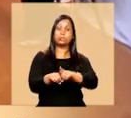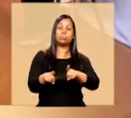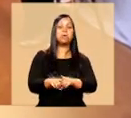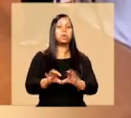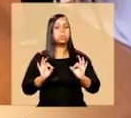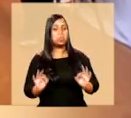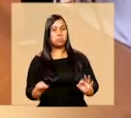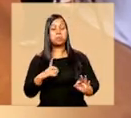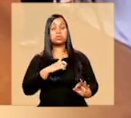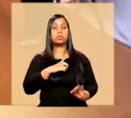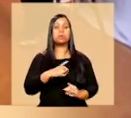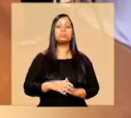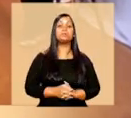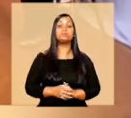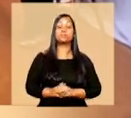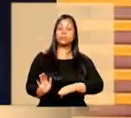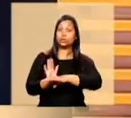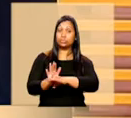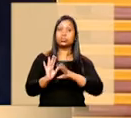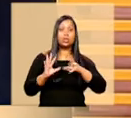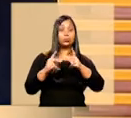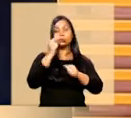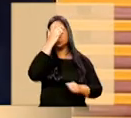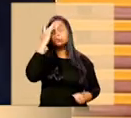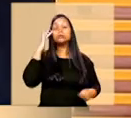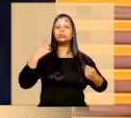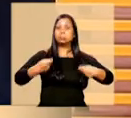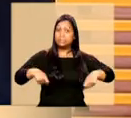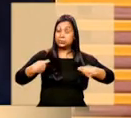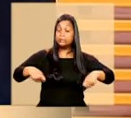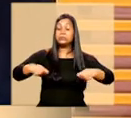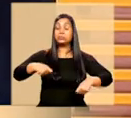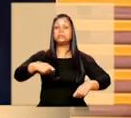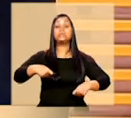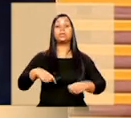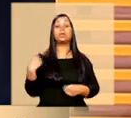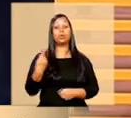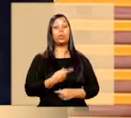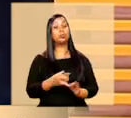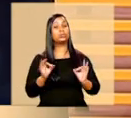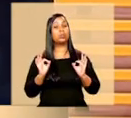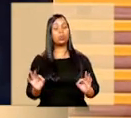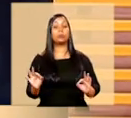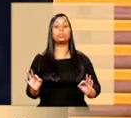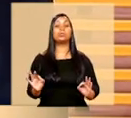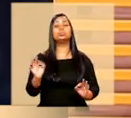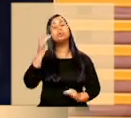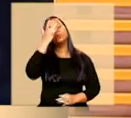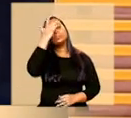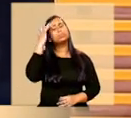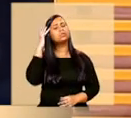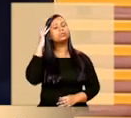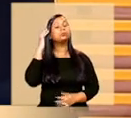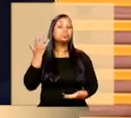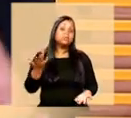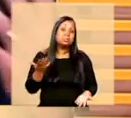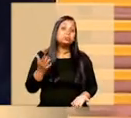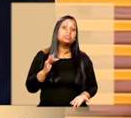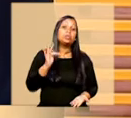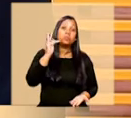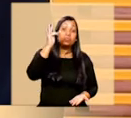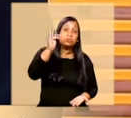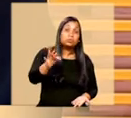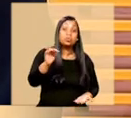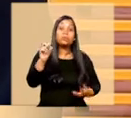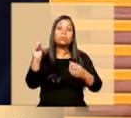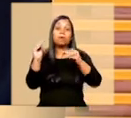Sim, com certeza, né? Além de ajudar a população que necessita desses transplantes, a gente realmente forma pessoas aqui que no final